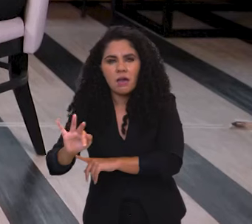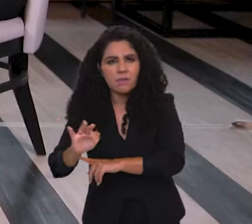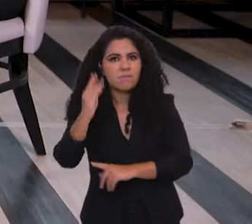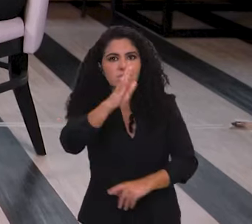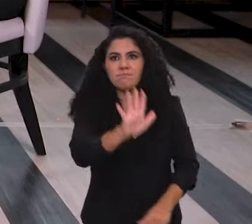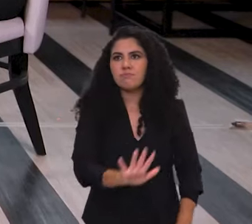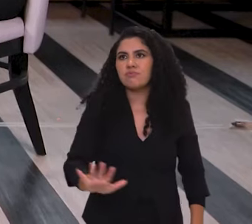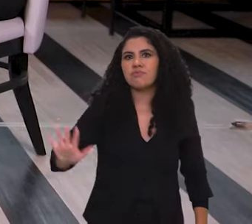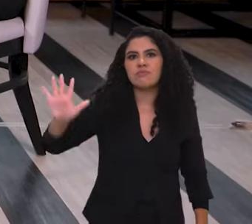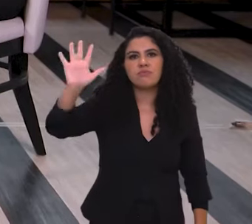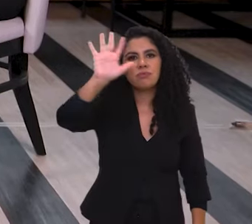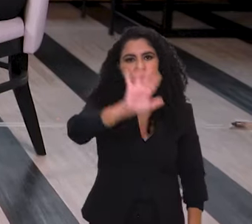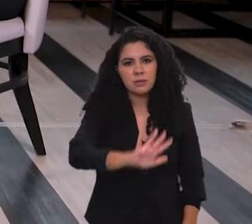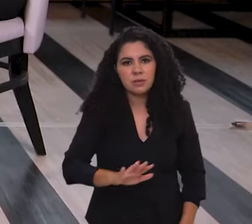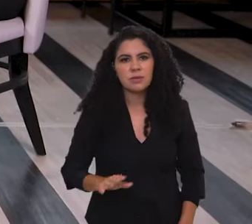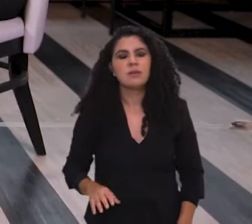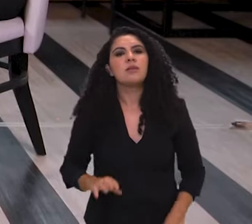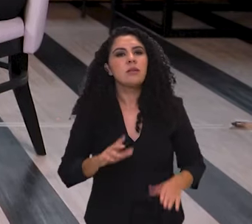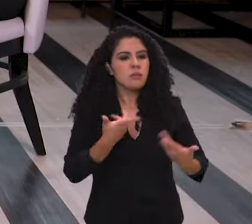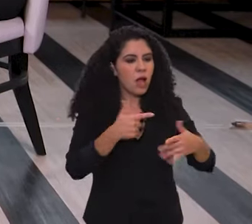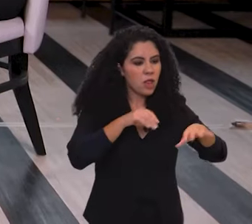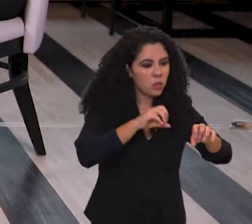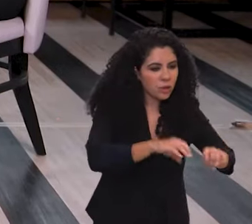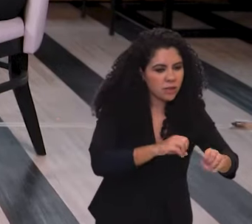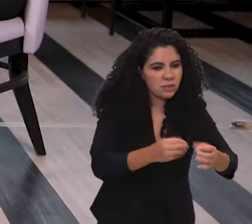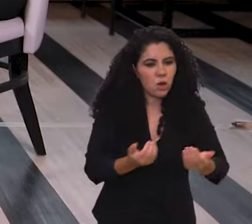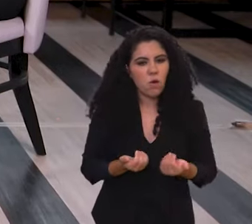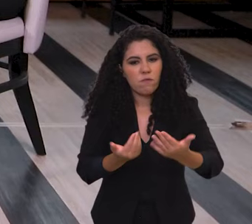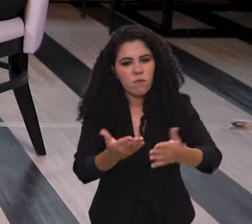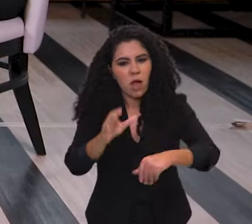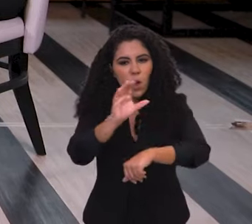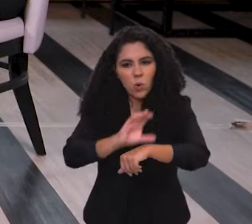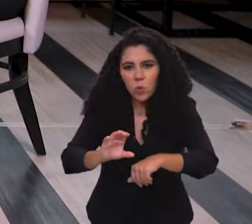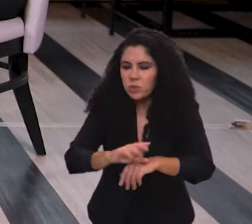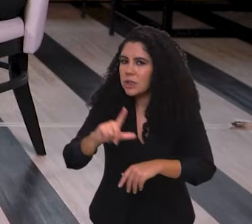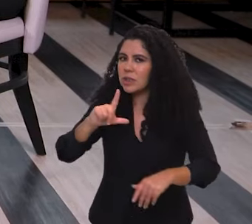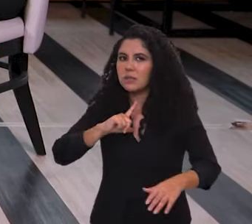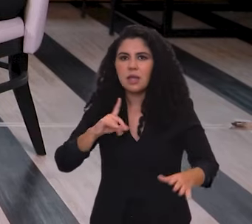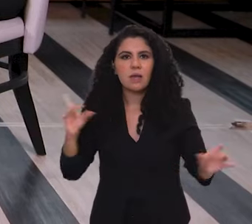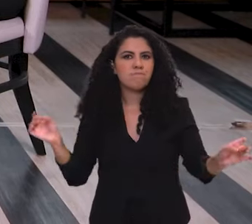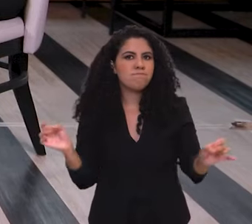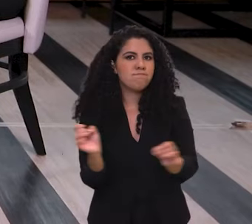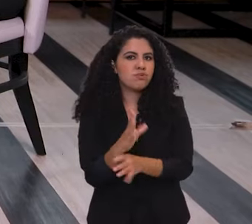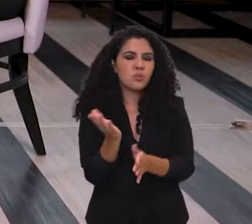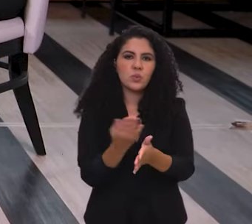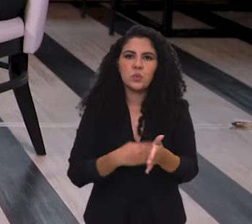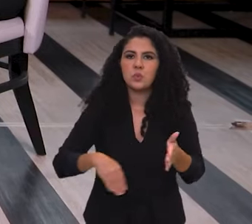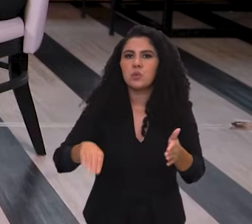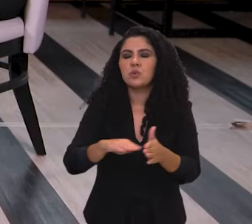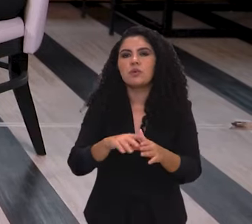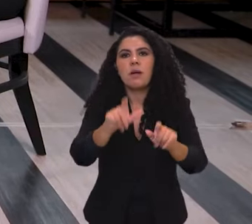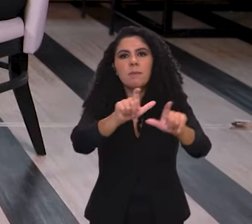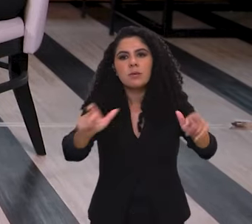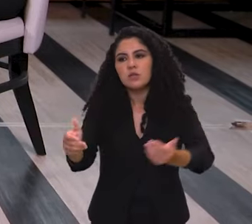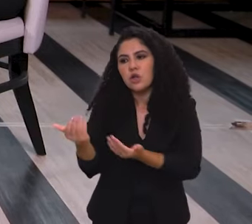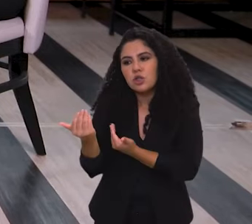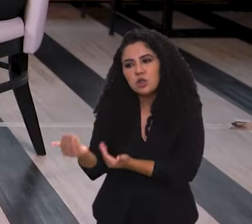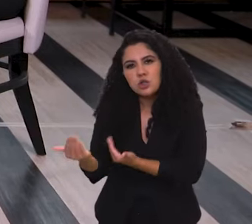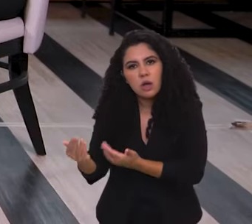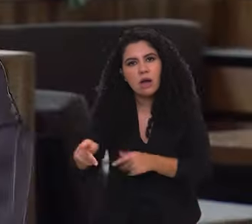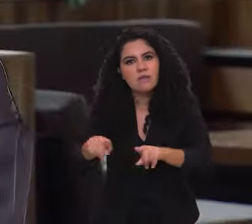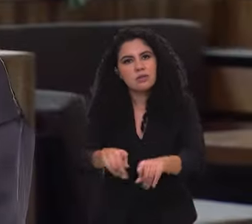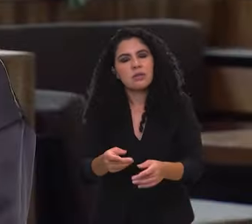território nacional. Tem educação, capacitação. Tem de tudo. Tem de tudo. A gente tem a nossa juventude aí